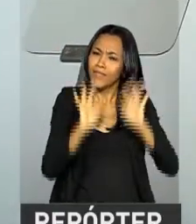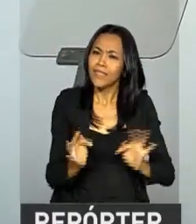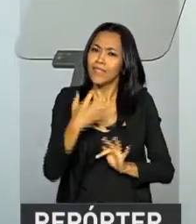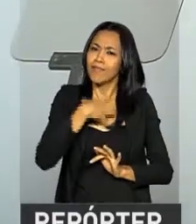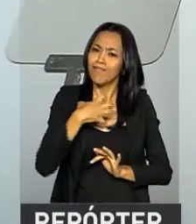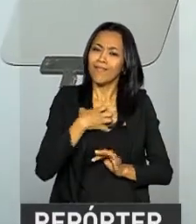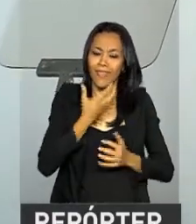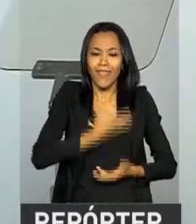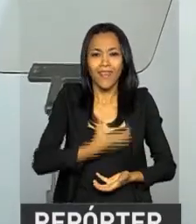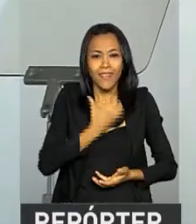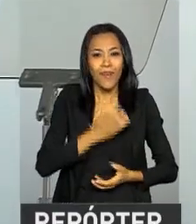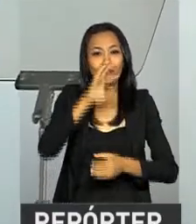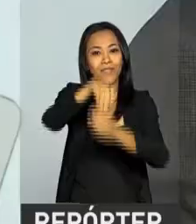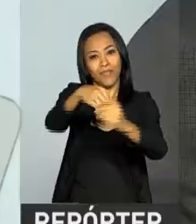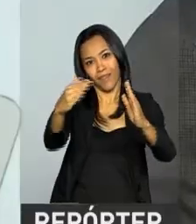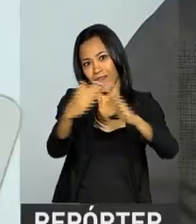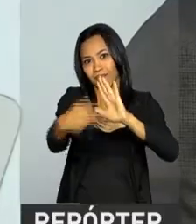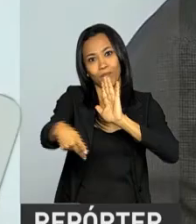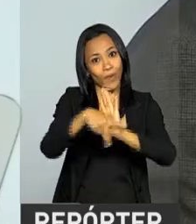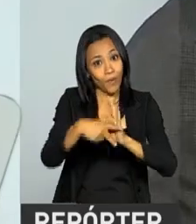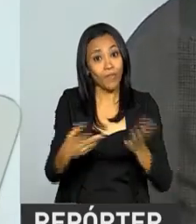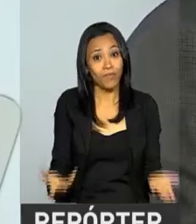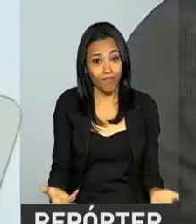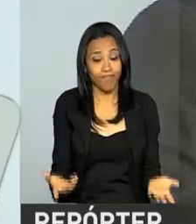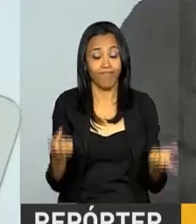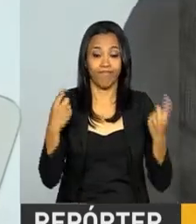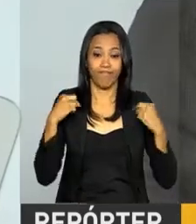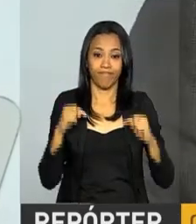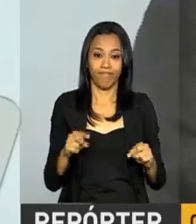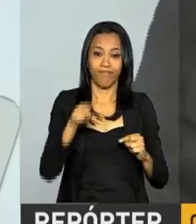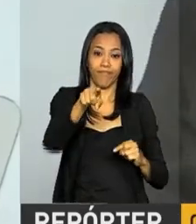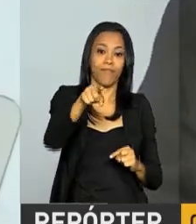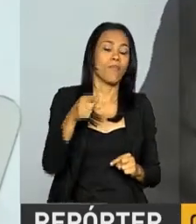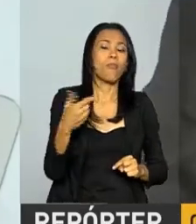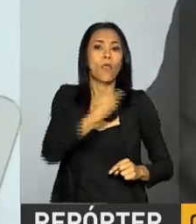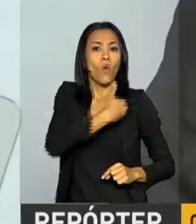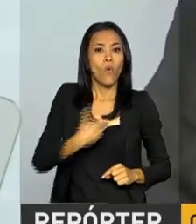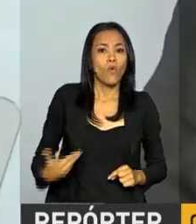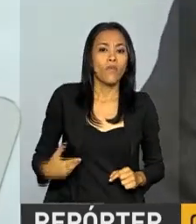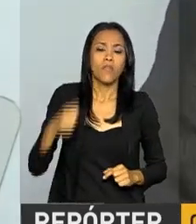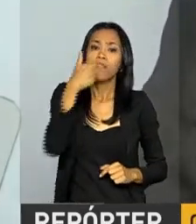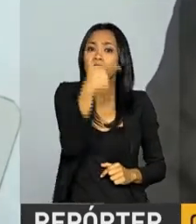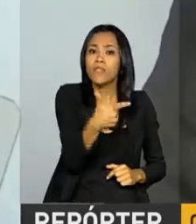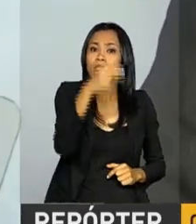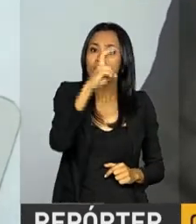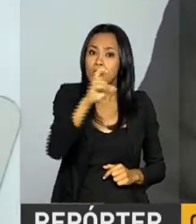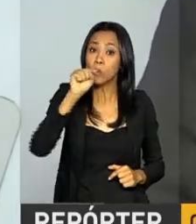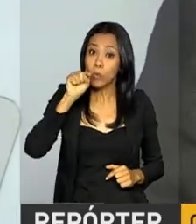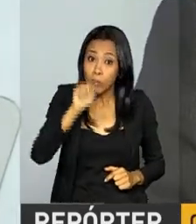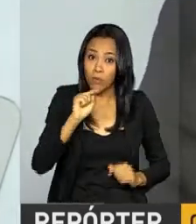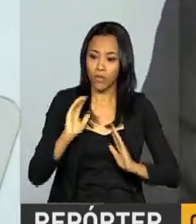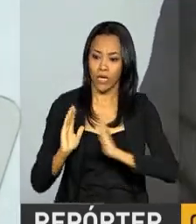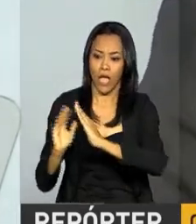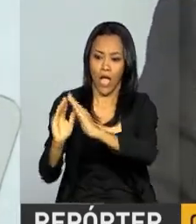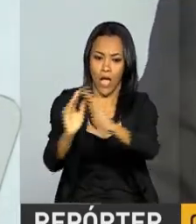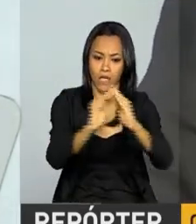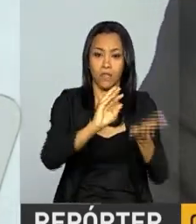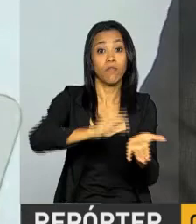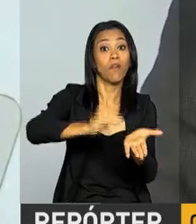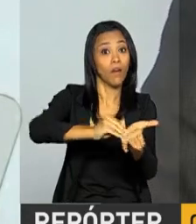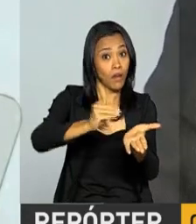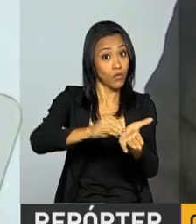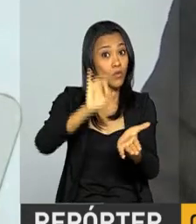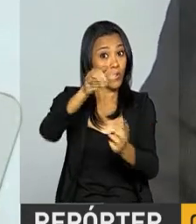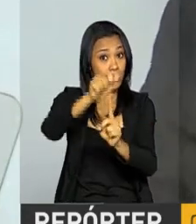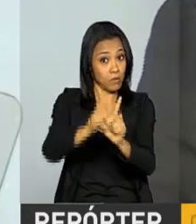passar o Natal em um novo lar. Seu governo tem 25 mil unidades ainda para entregar só